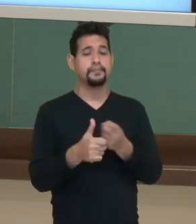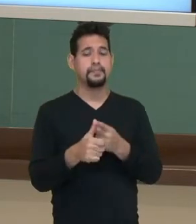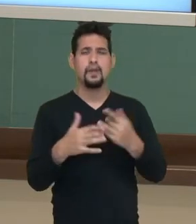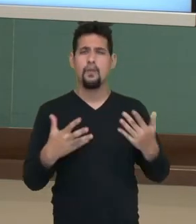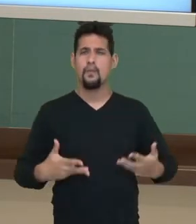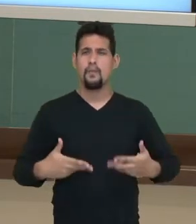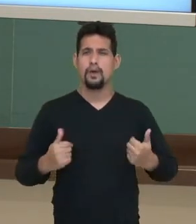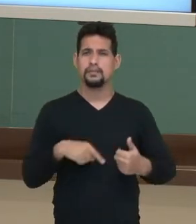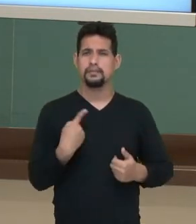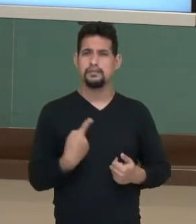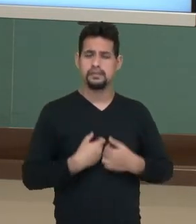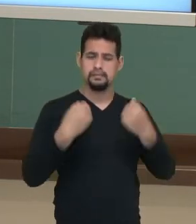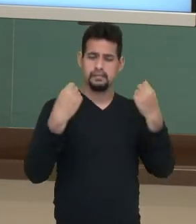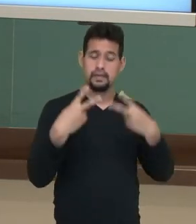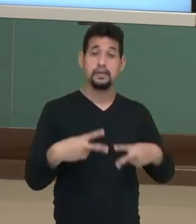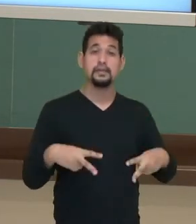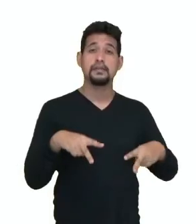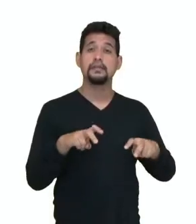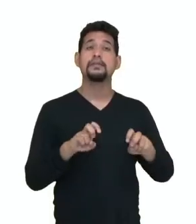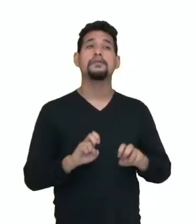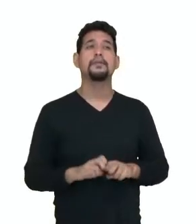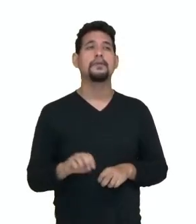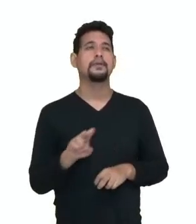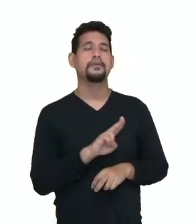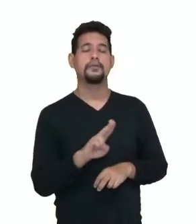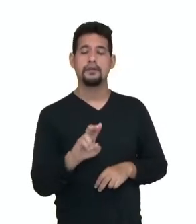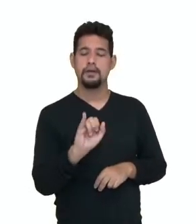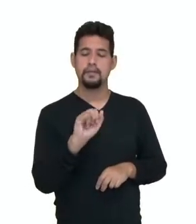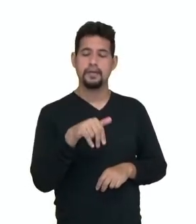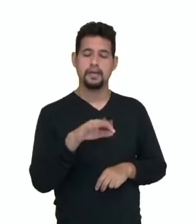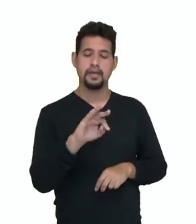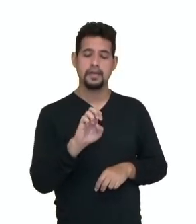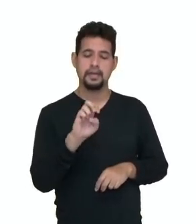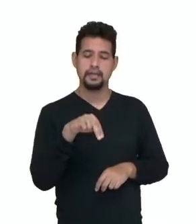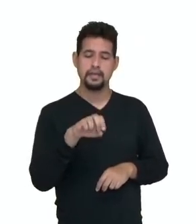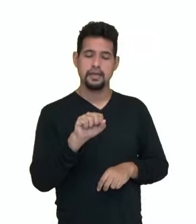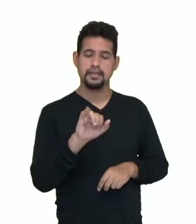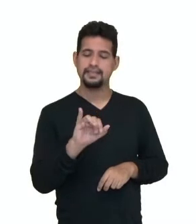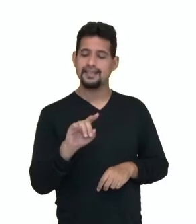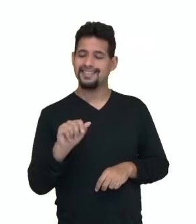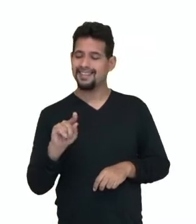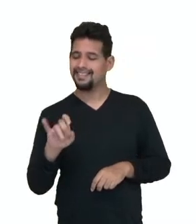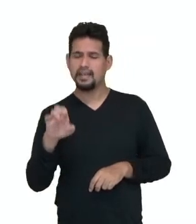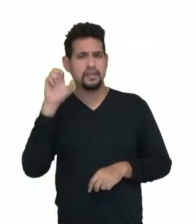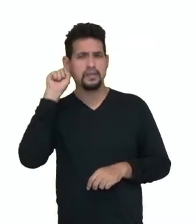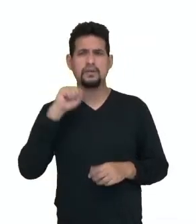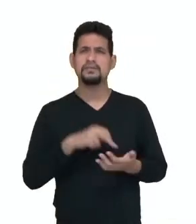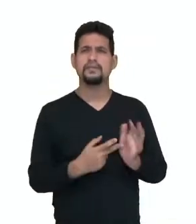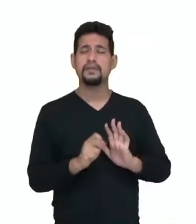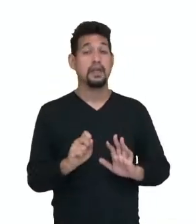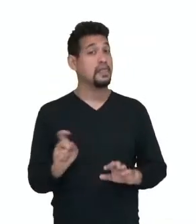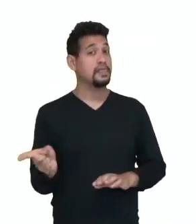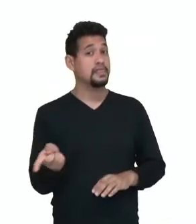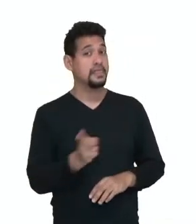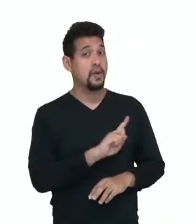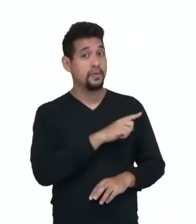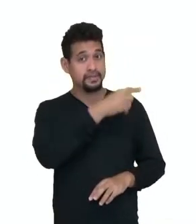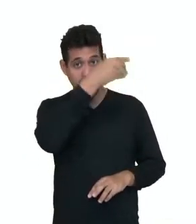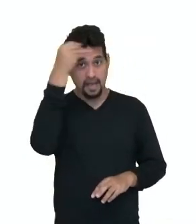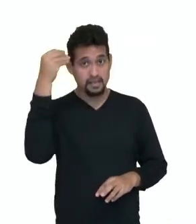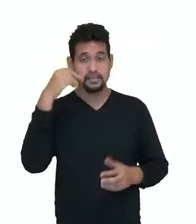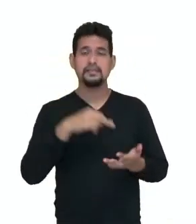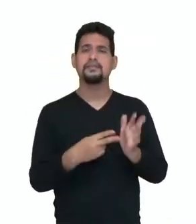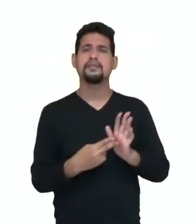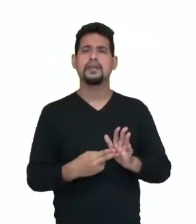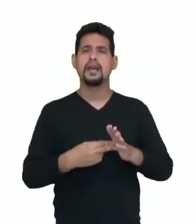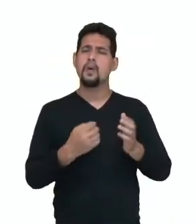que nós vamos falar é da intensidade sonora. A intensidade sonora, você não pode esquecer que é o quanto